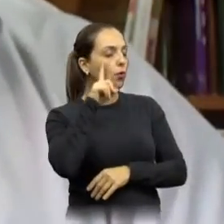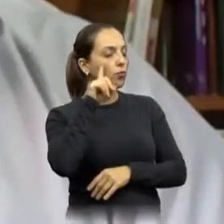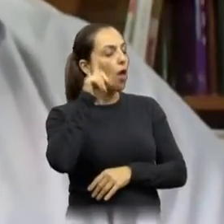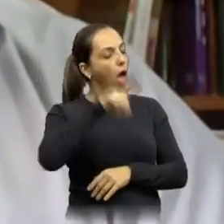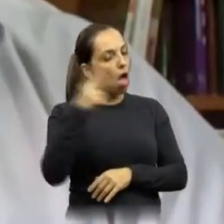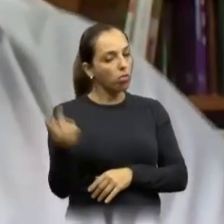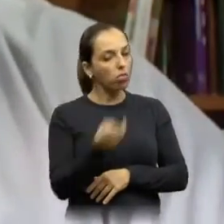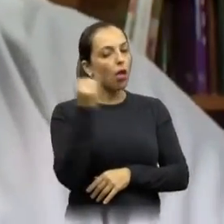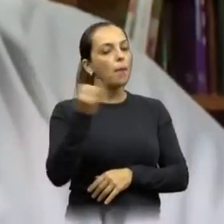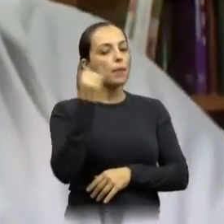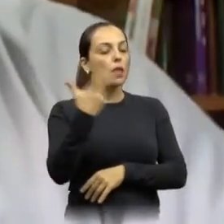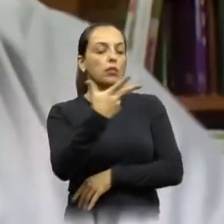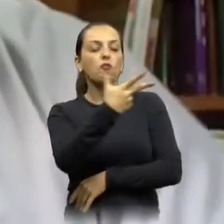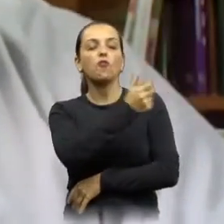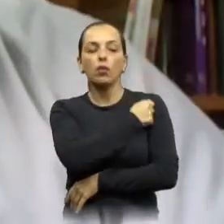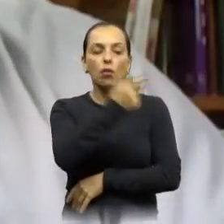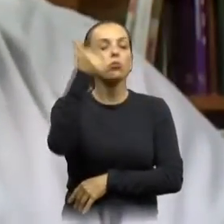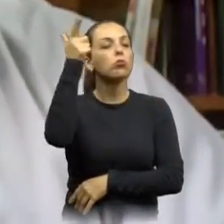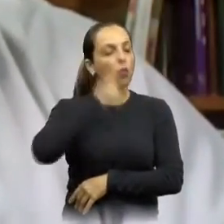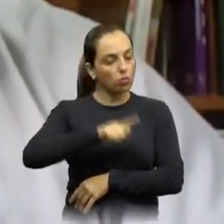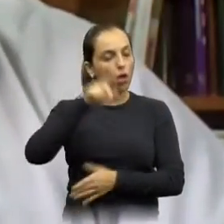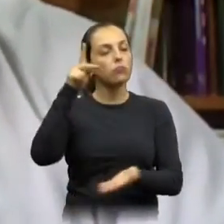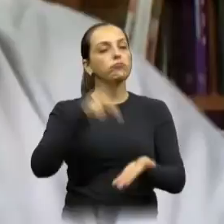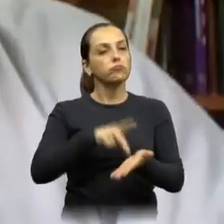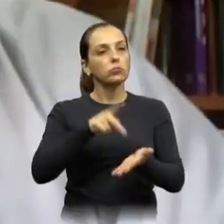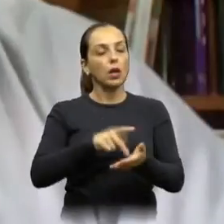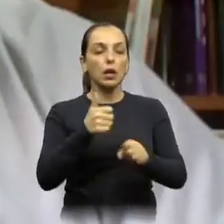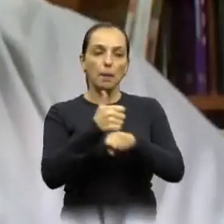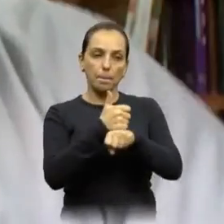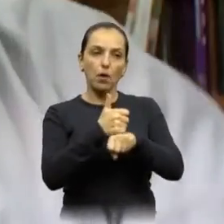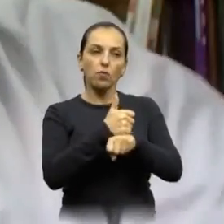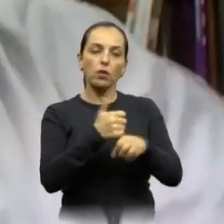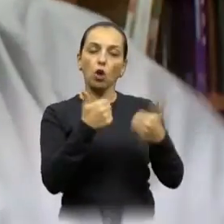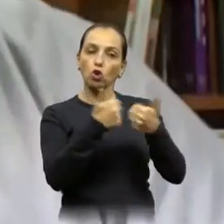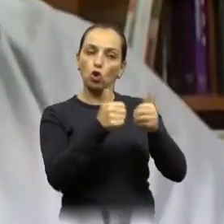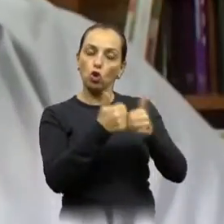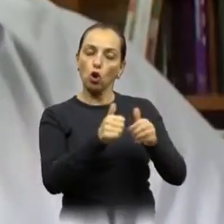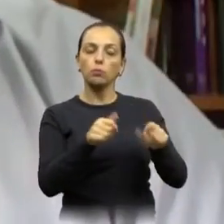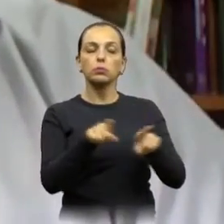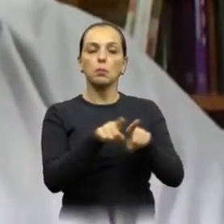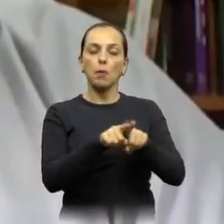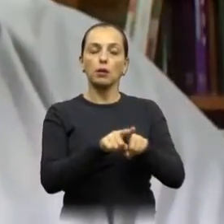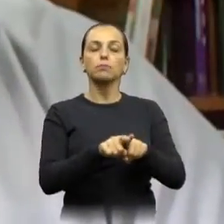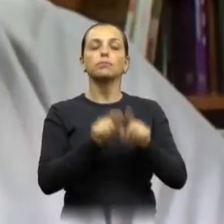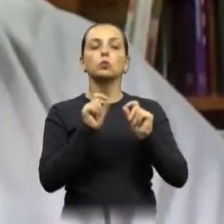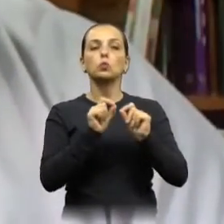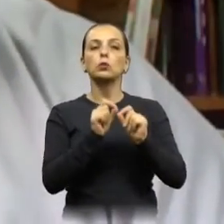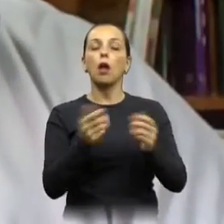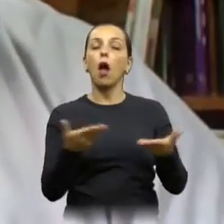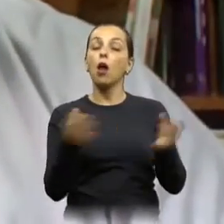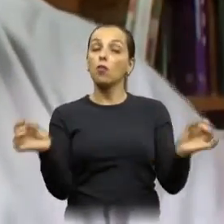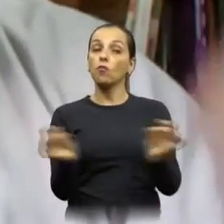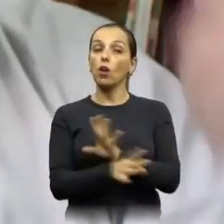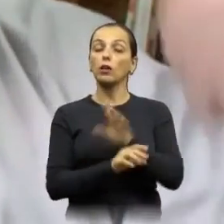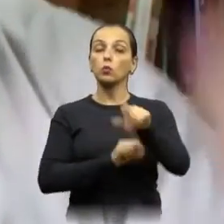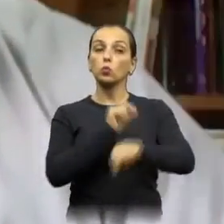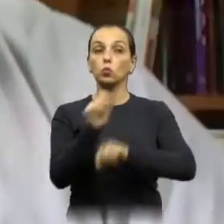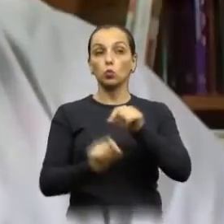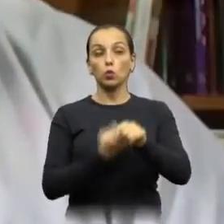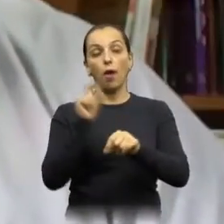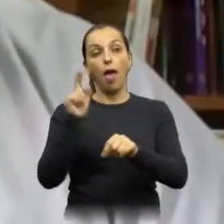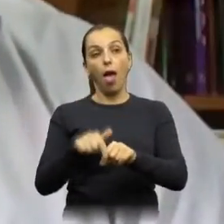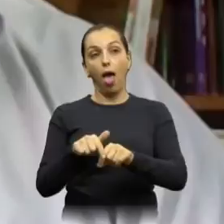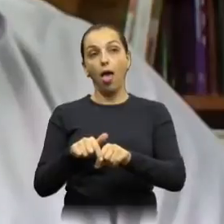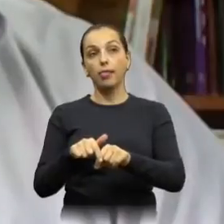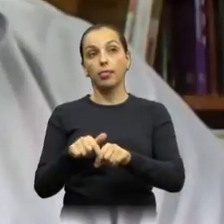importante, muito importante, com que essas pessoas, né, os profissionais, sejam vacinados. E aí, para finalizar, esse